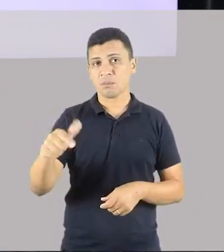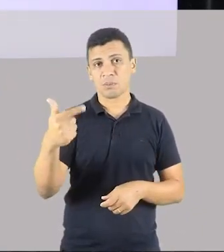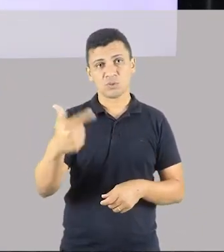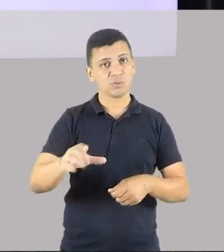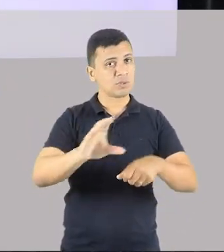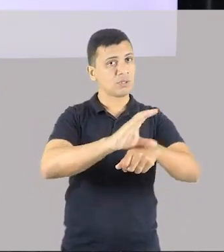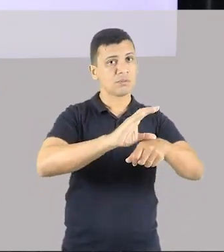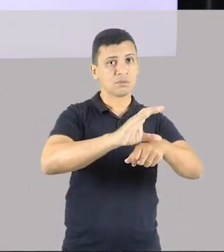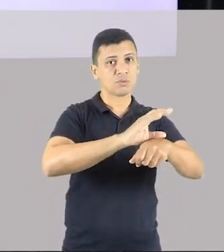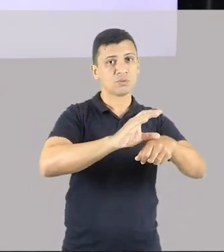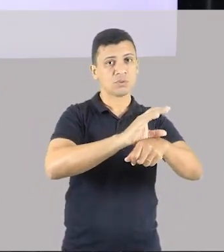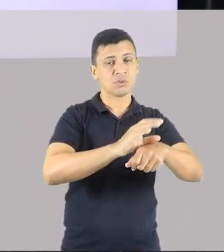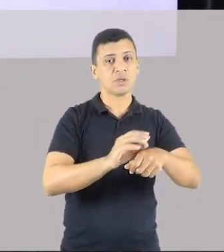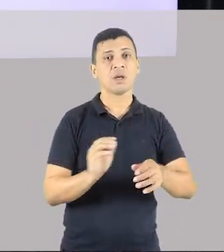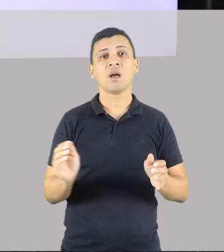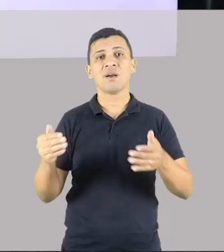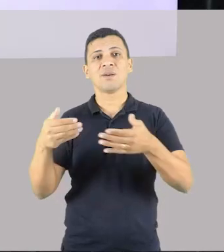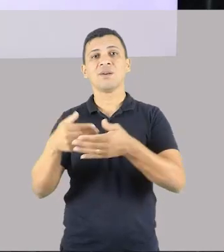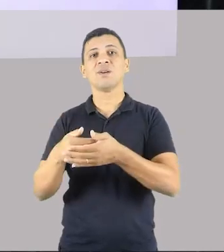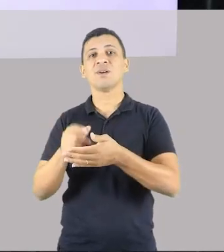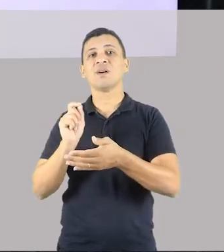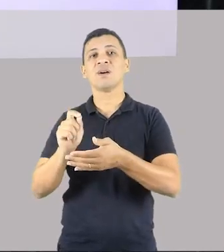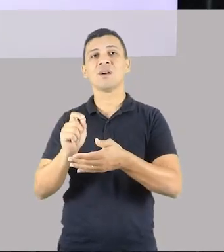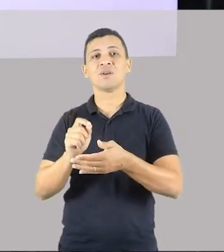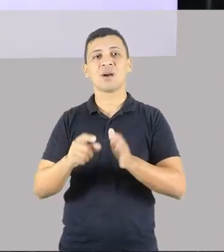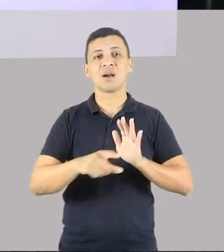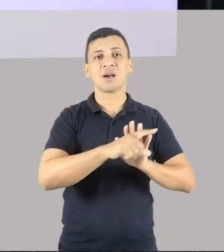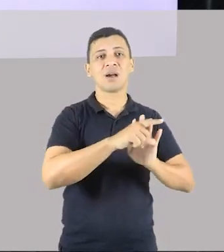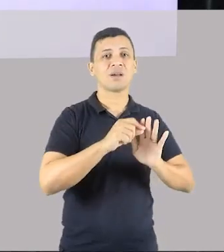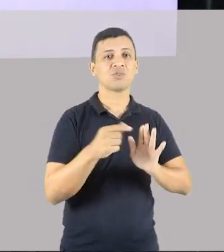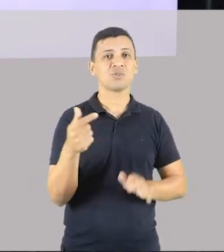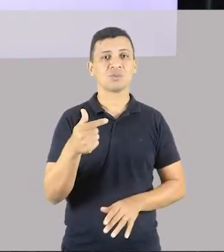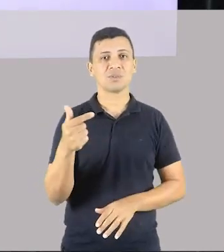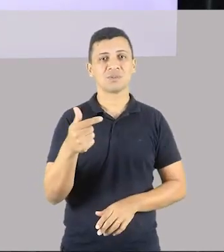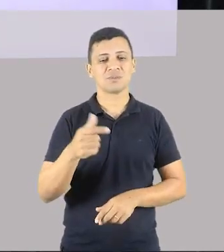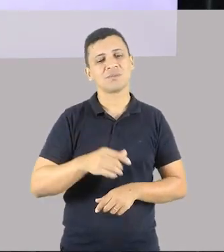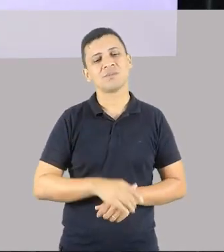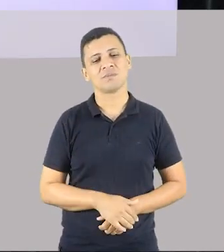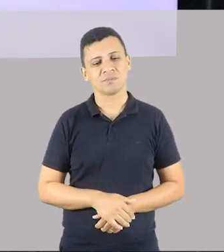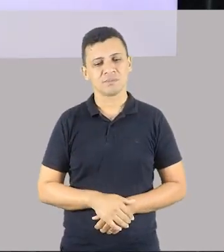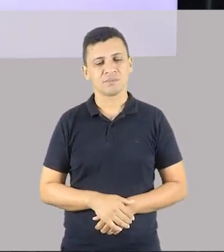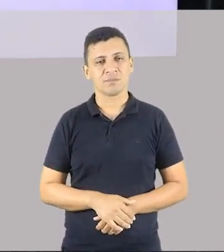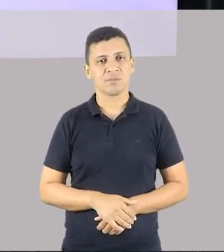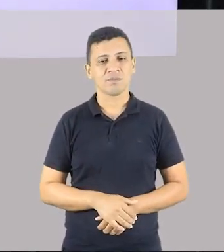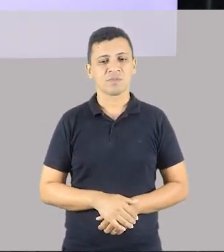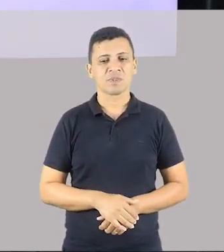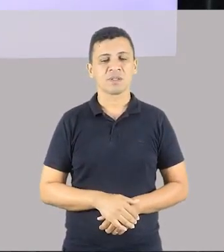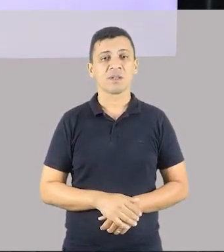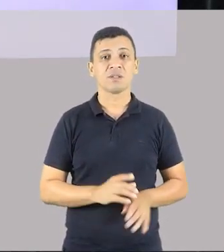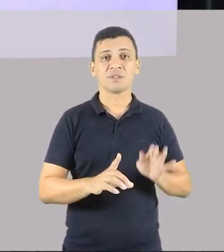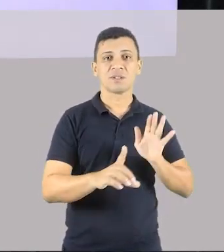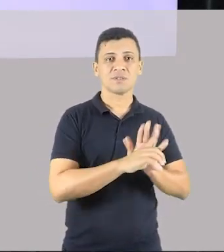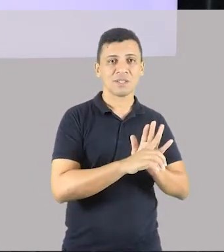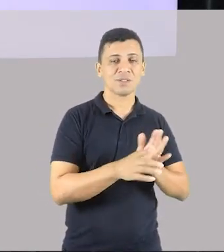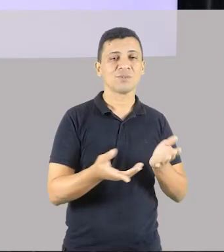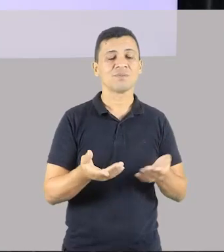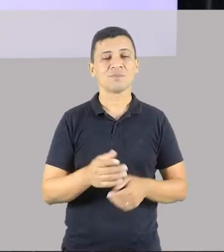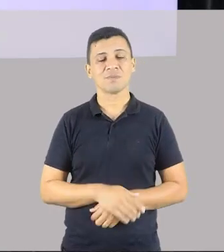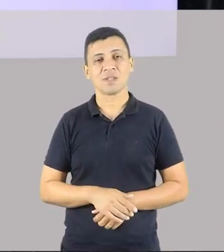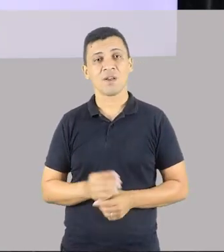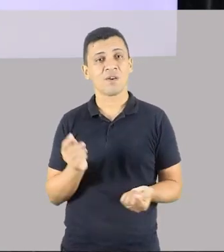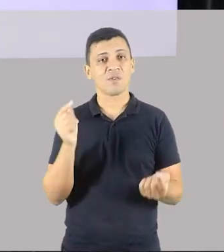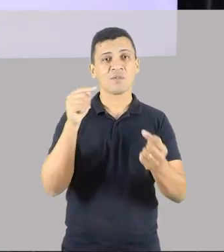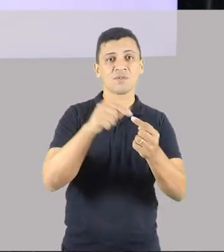Constituição. Eles estão de forma explícita aqui no artigo 2º. E aí ele vai falar para a gente sobre a legalidade,